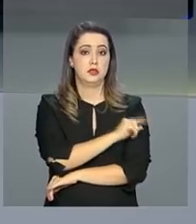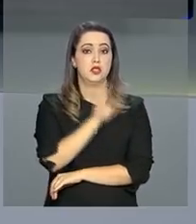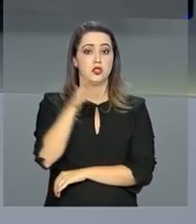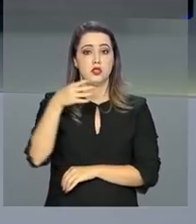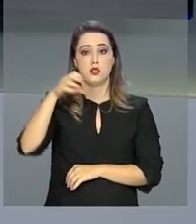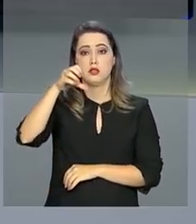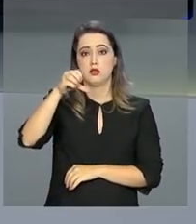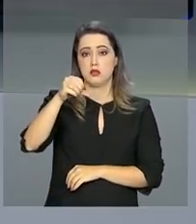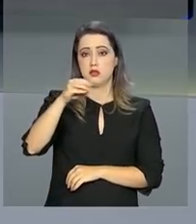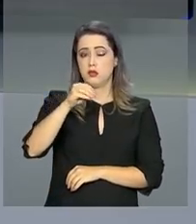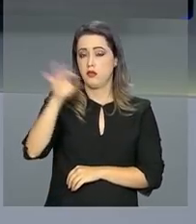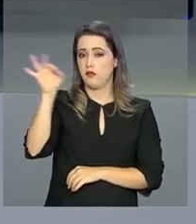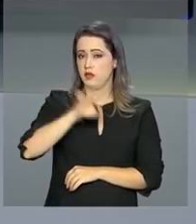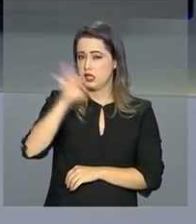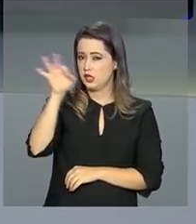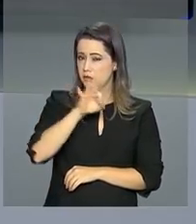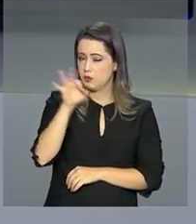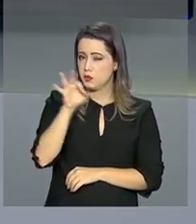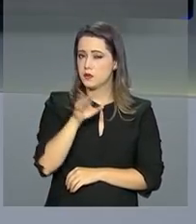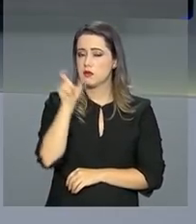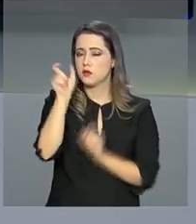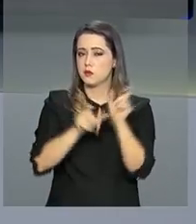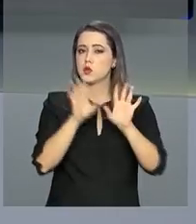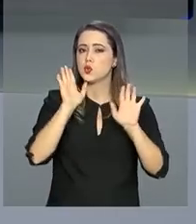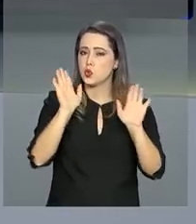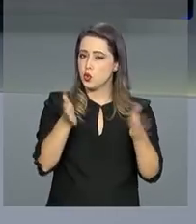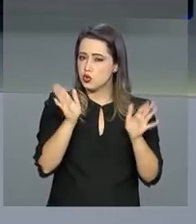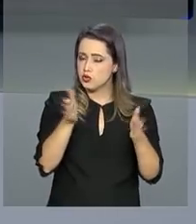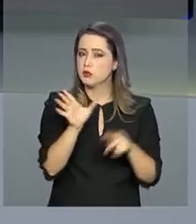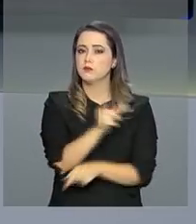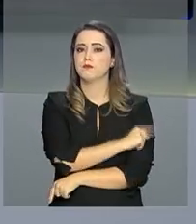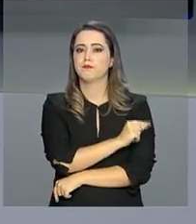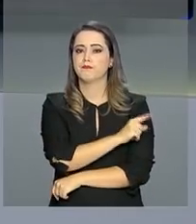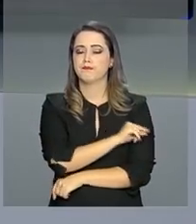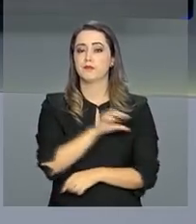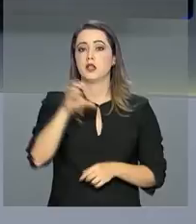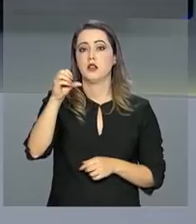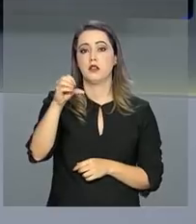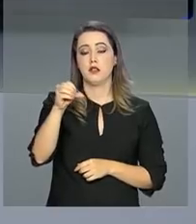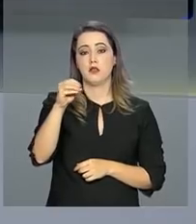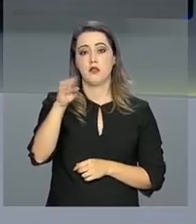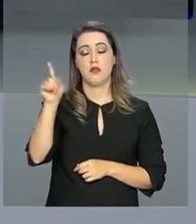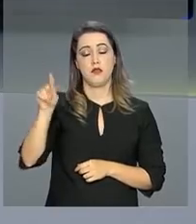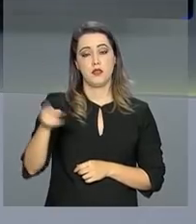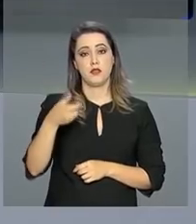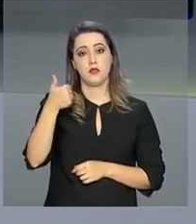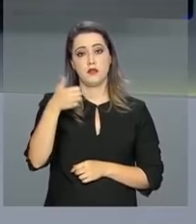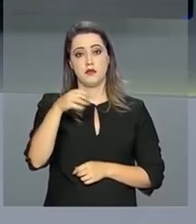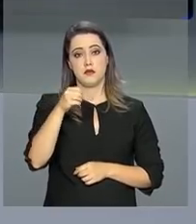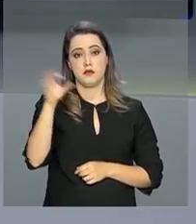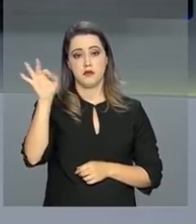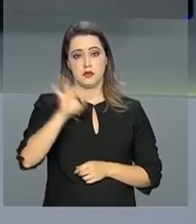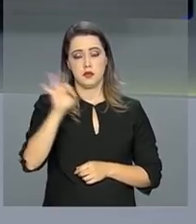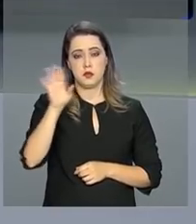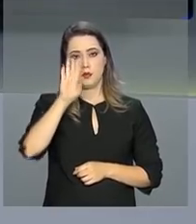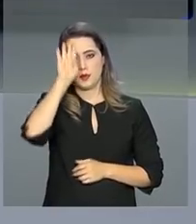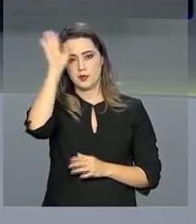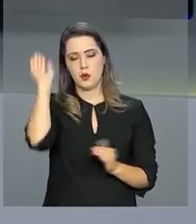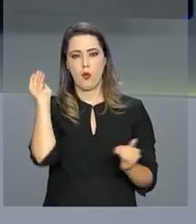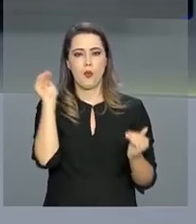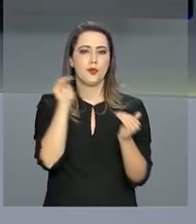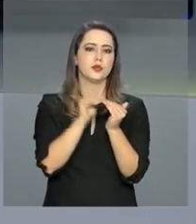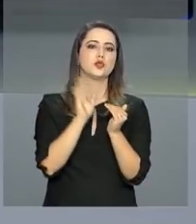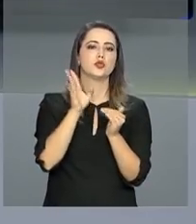imunizado o último boletim do ministério da saúde mostra que 90,1 19% da população prioritária está